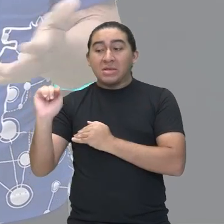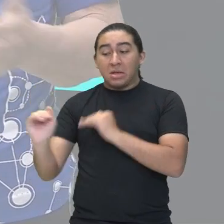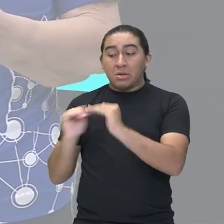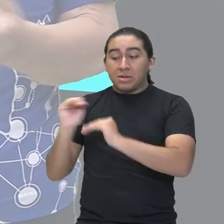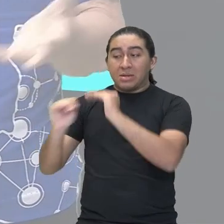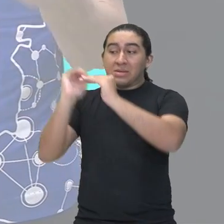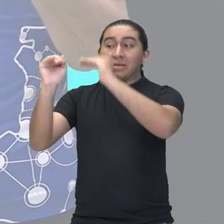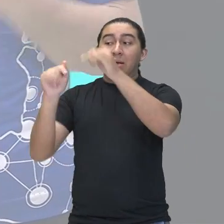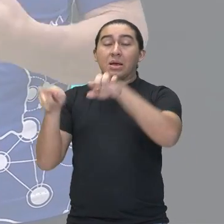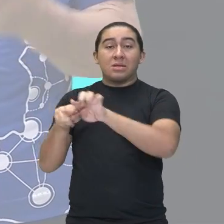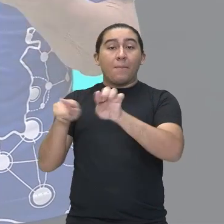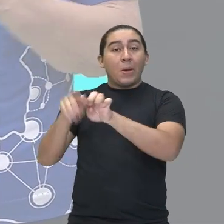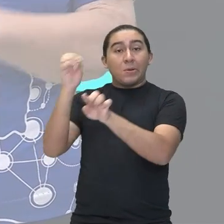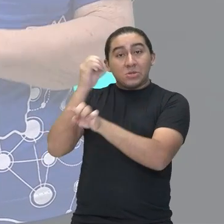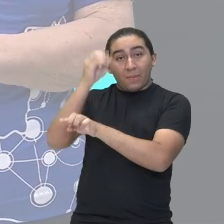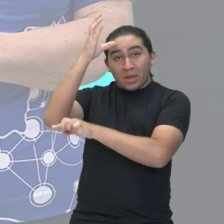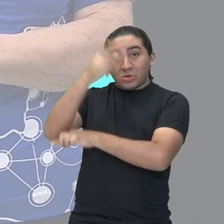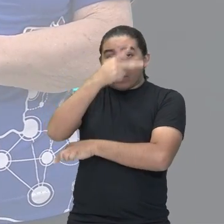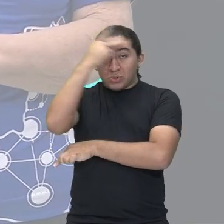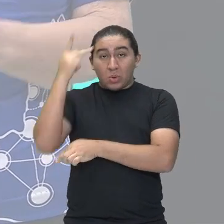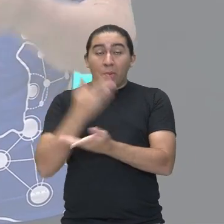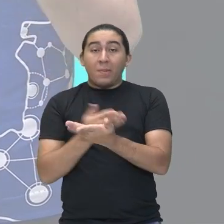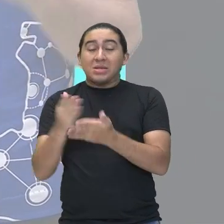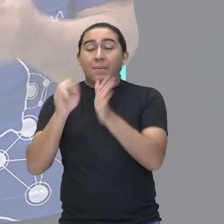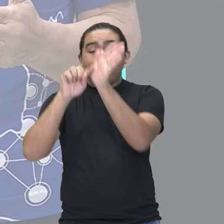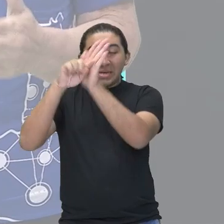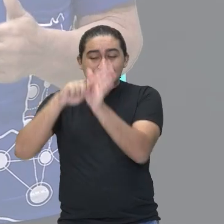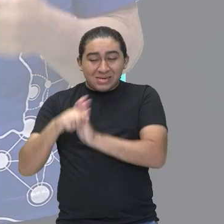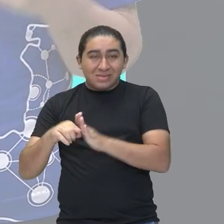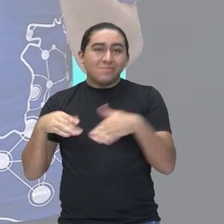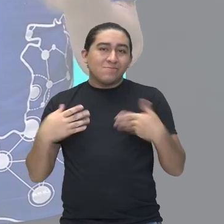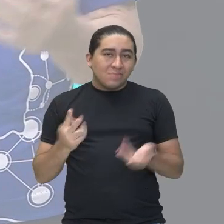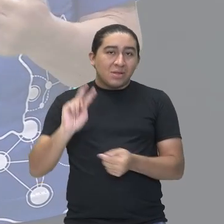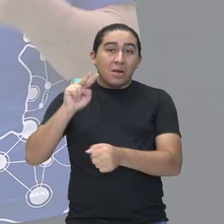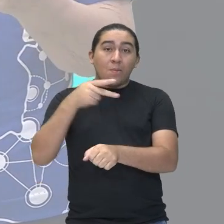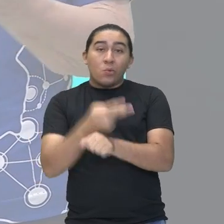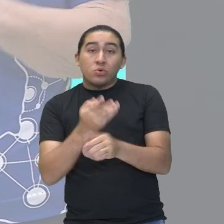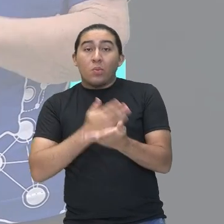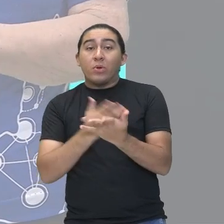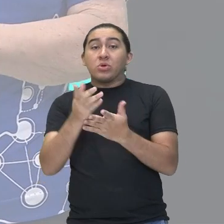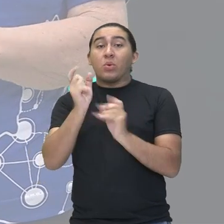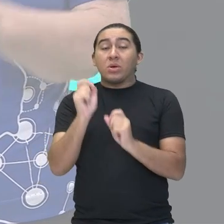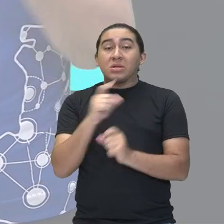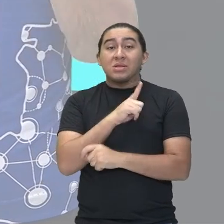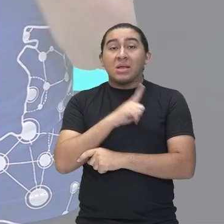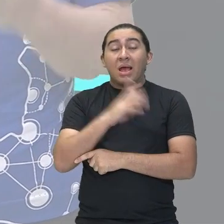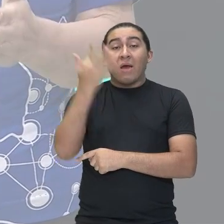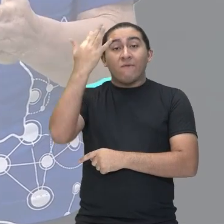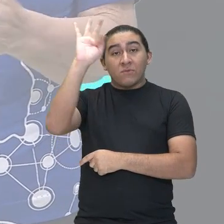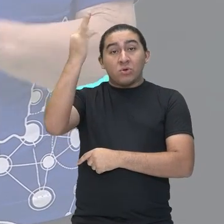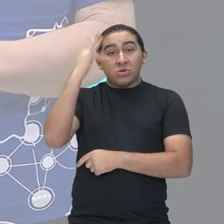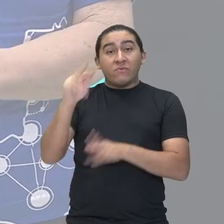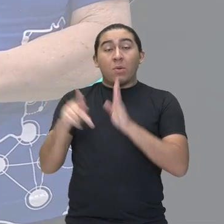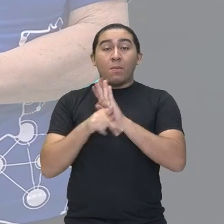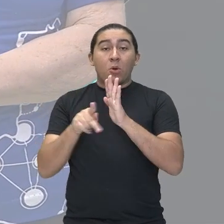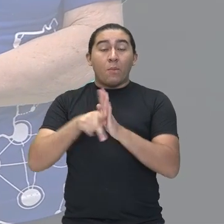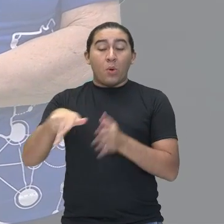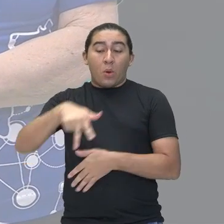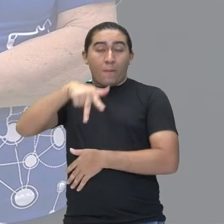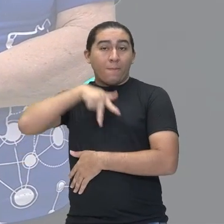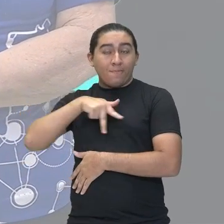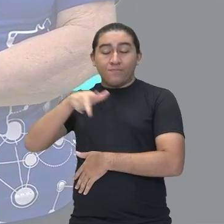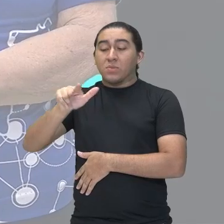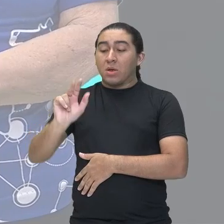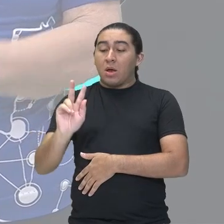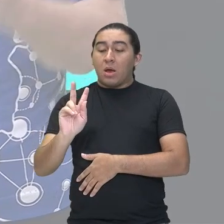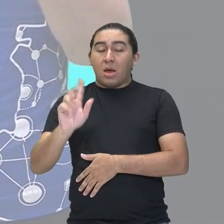ciência, do conhecimento que as pessoas começaram a ter, então passou-se a ter a filosofia do homem como centro de todas